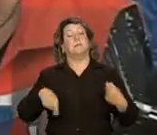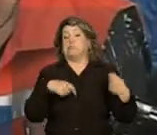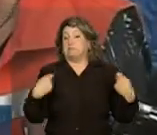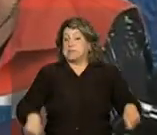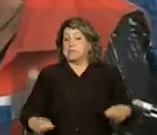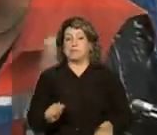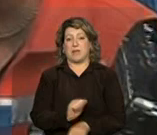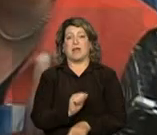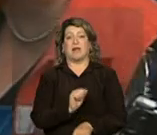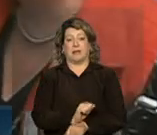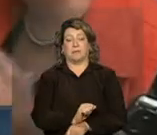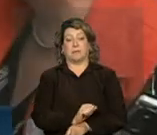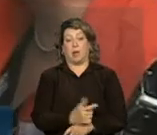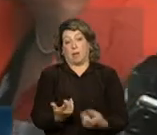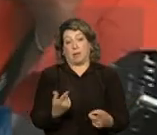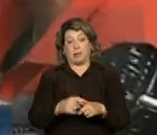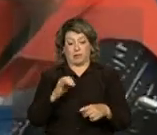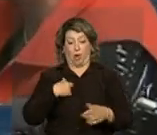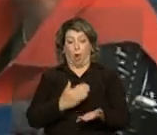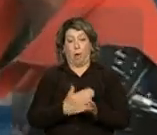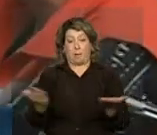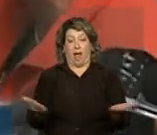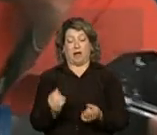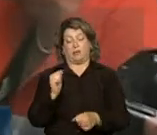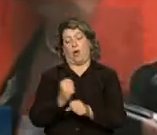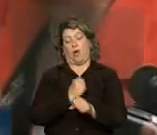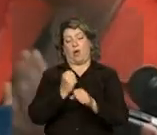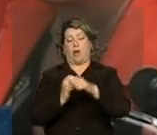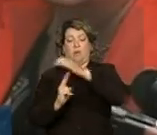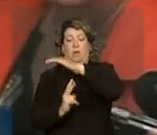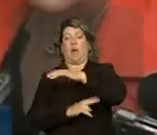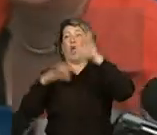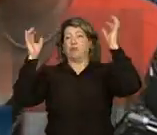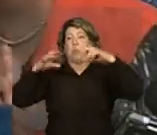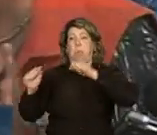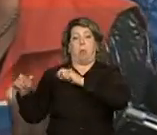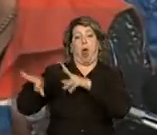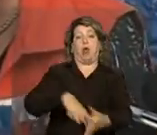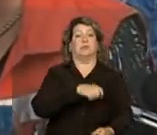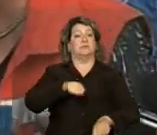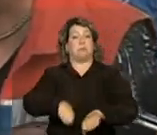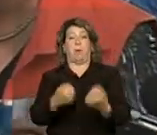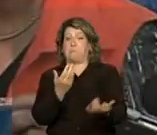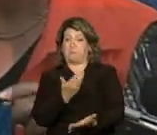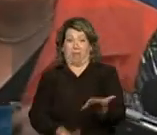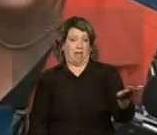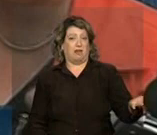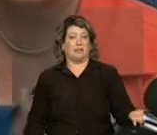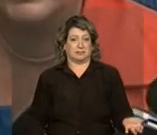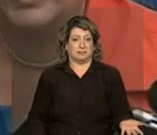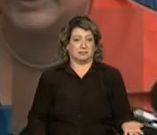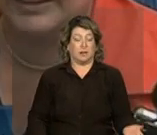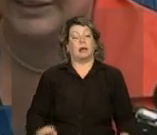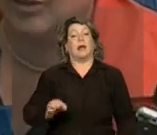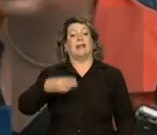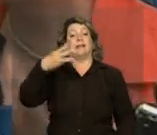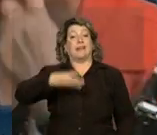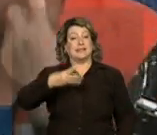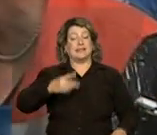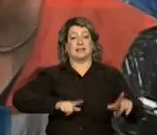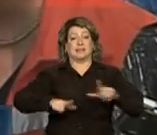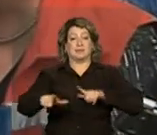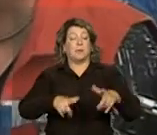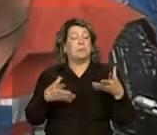esperar. Porque se eu começar a construir uma ponte, vem a chuva e levar tudo, né? não tem sentido. E a terceira ação,